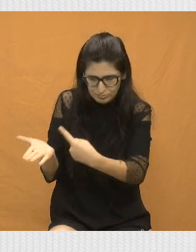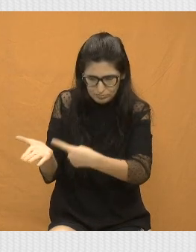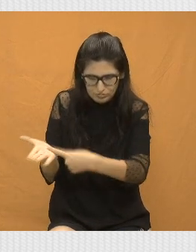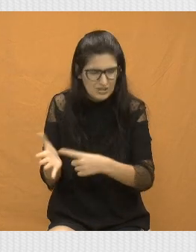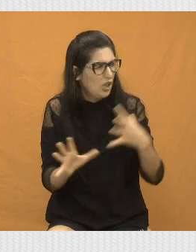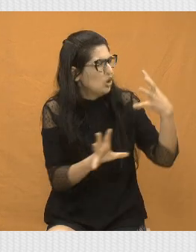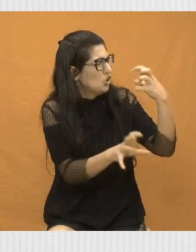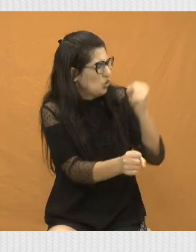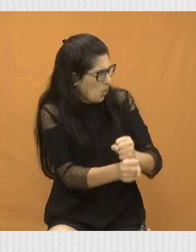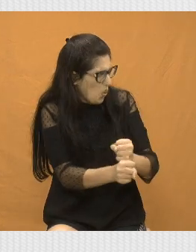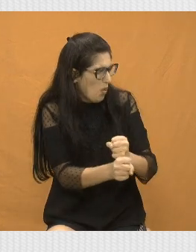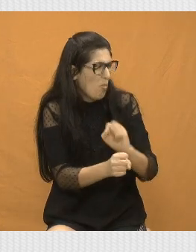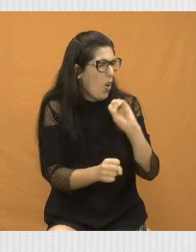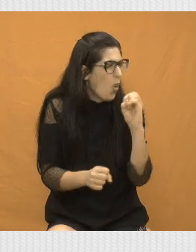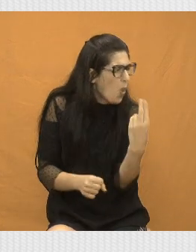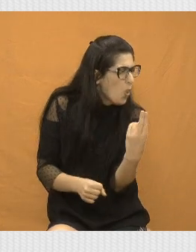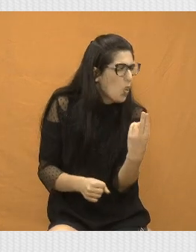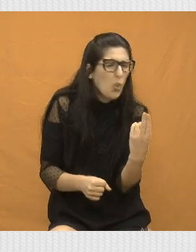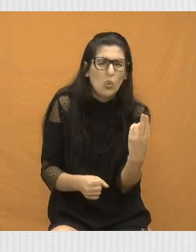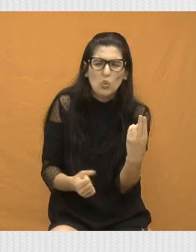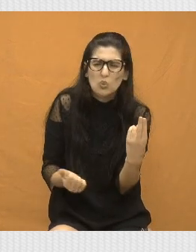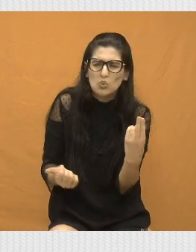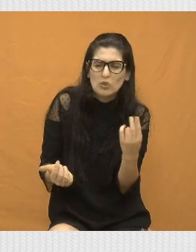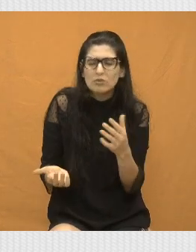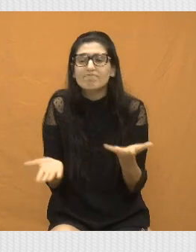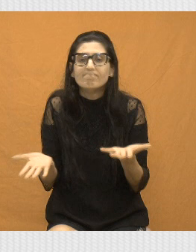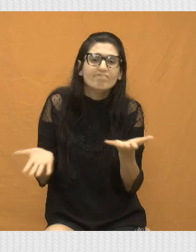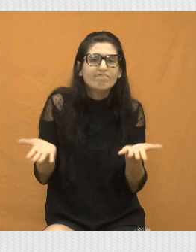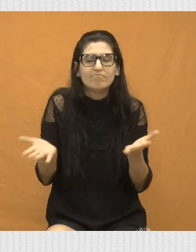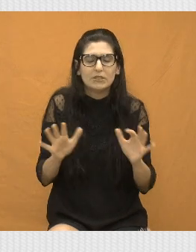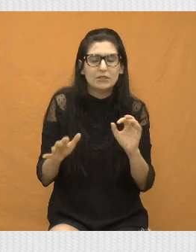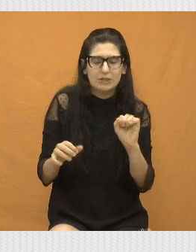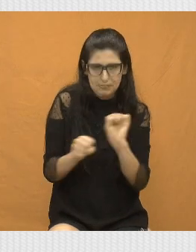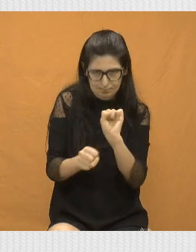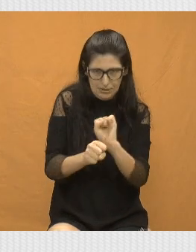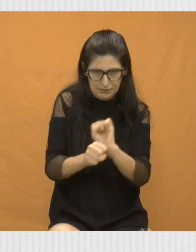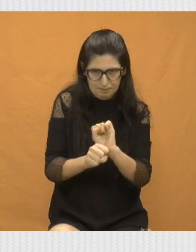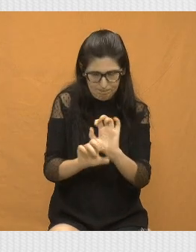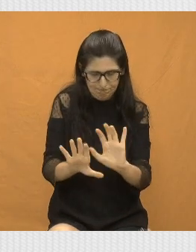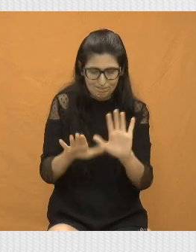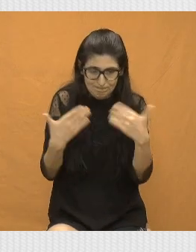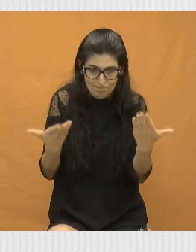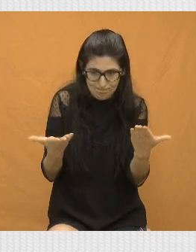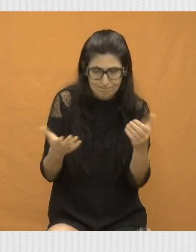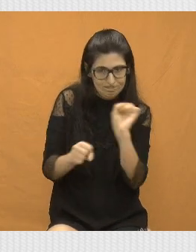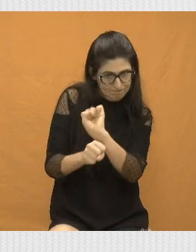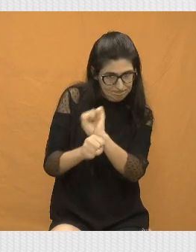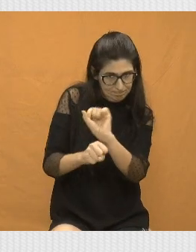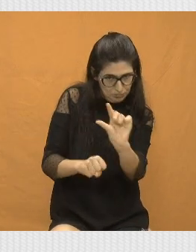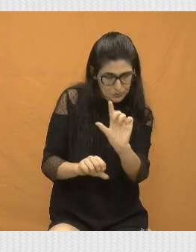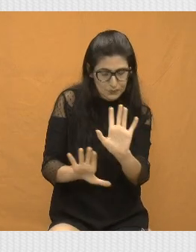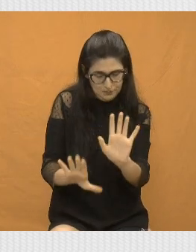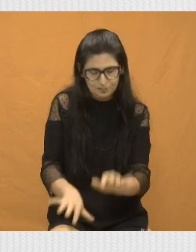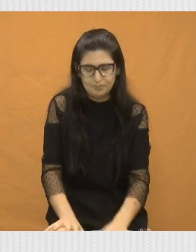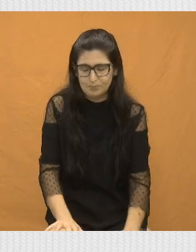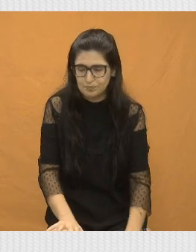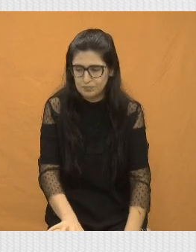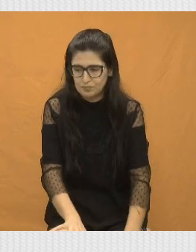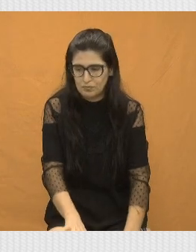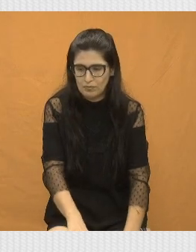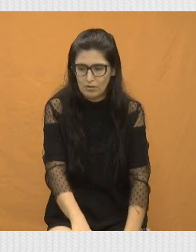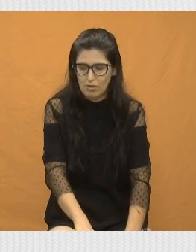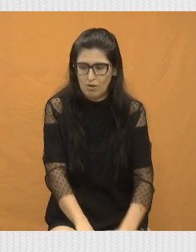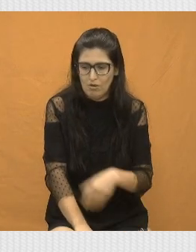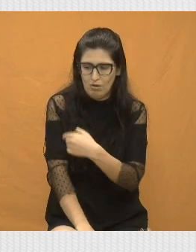soma ou se abate? Eu estou somando aqui já, só um segundinho, só para a gente. É que separa aqui, entendeu? Só vou ver se aqui.